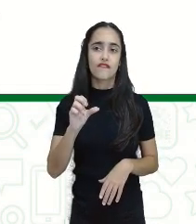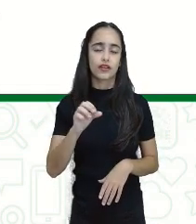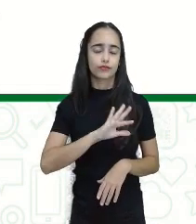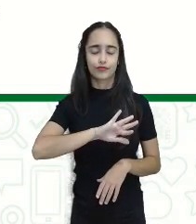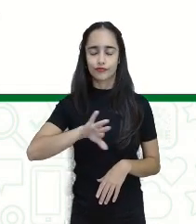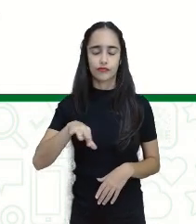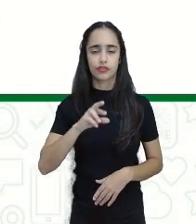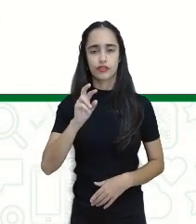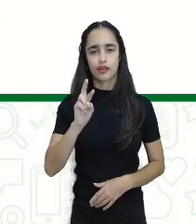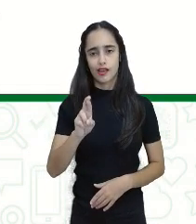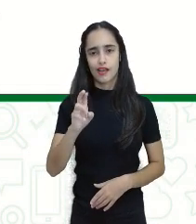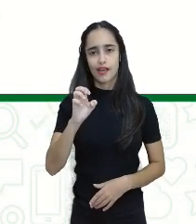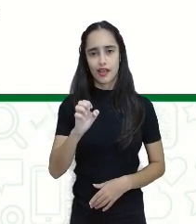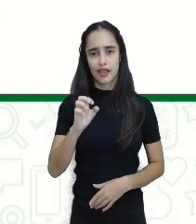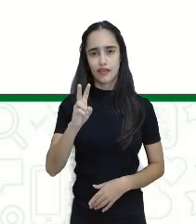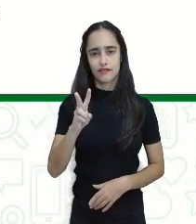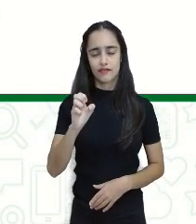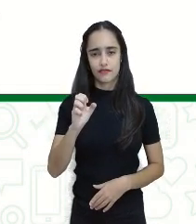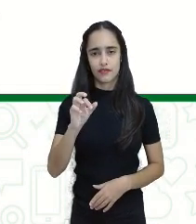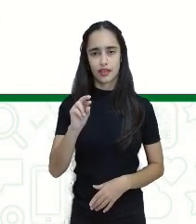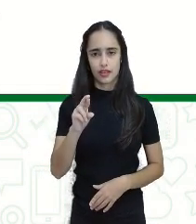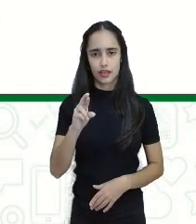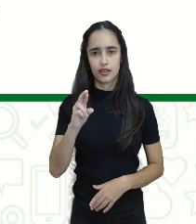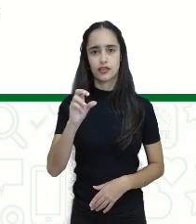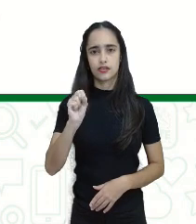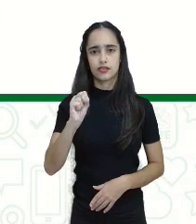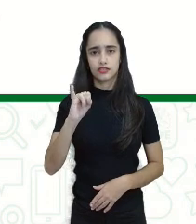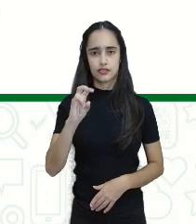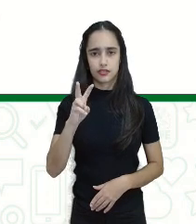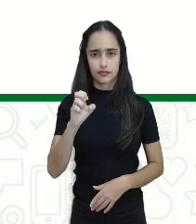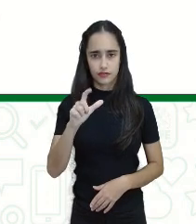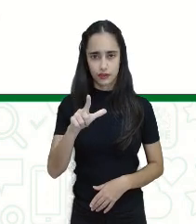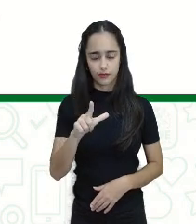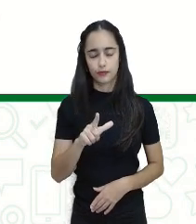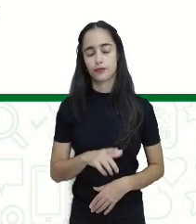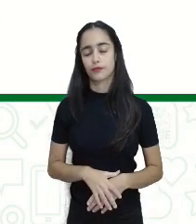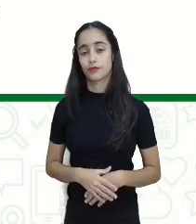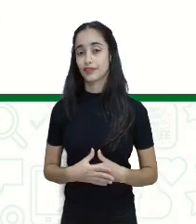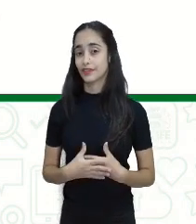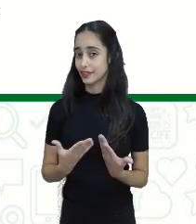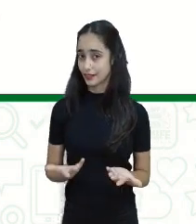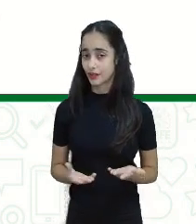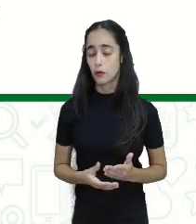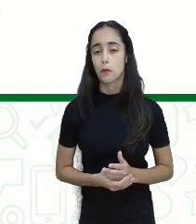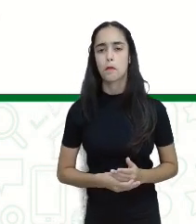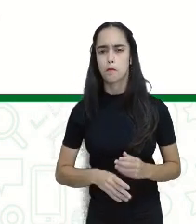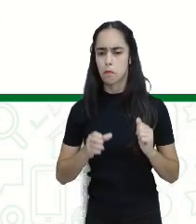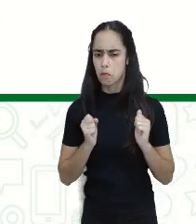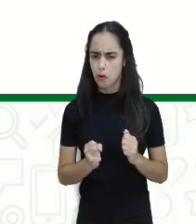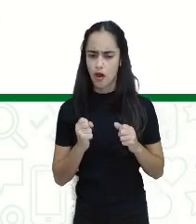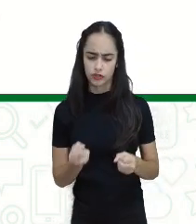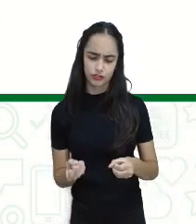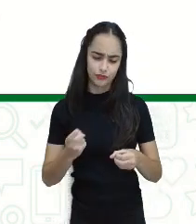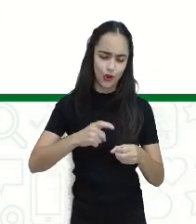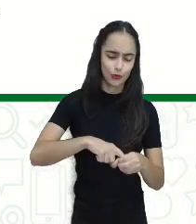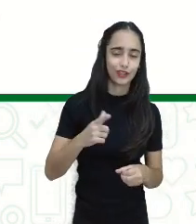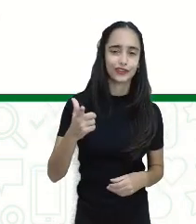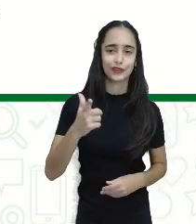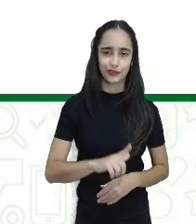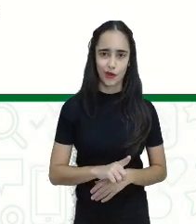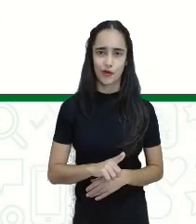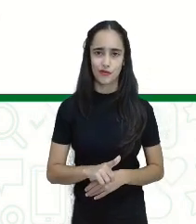exatamente como ele era antes de ser transformado. Ou seja, a transformação pode ser